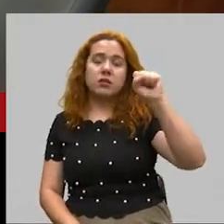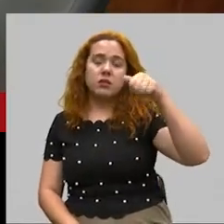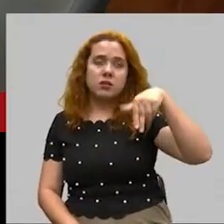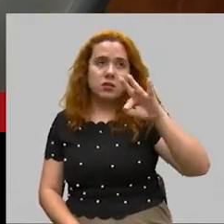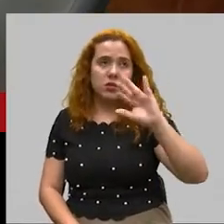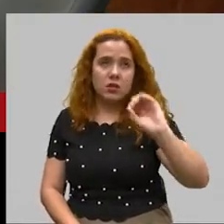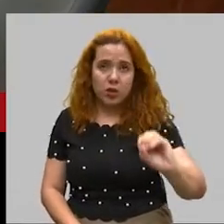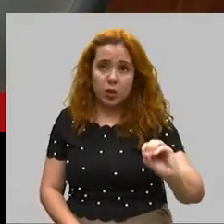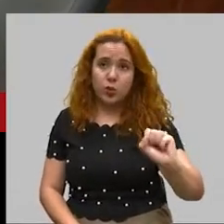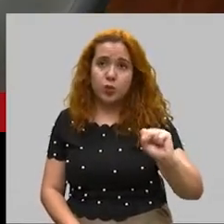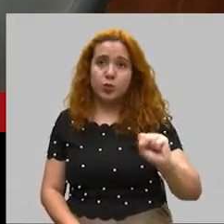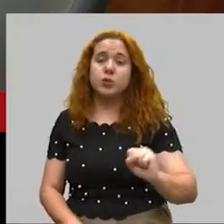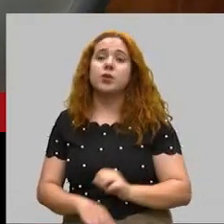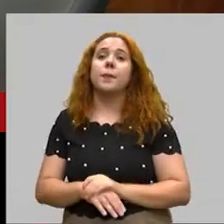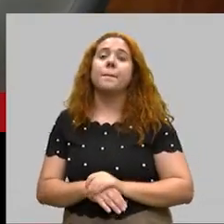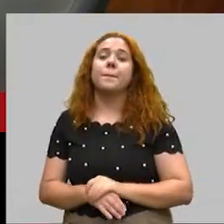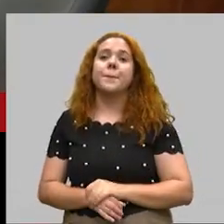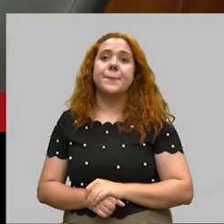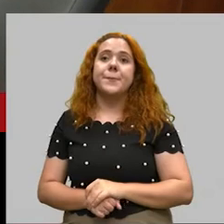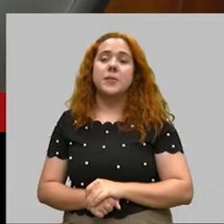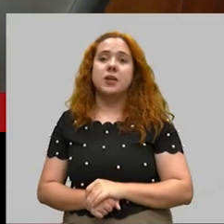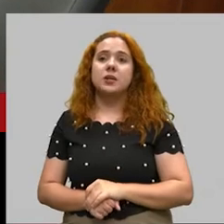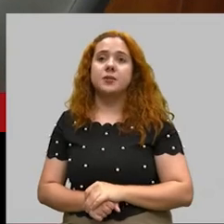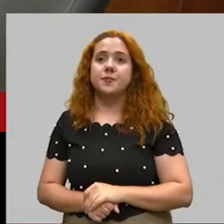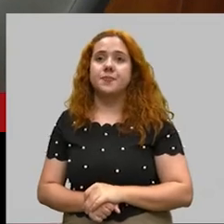Santos seja bem-vinda